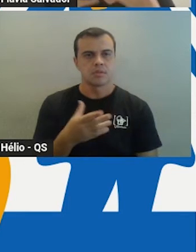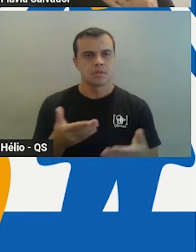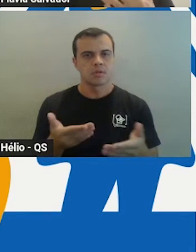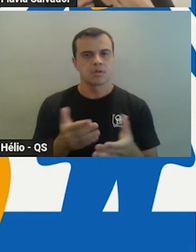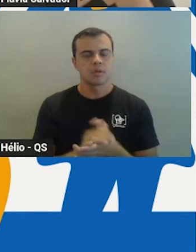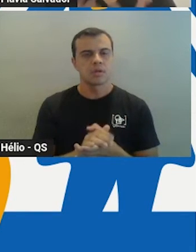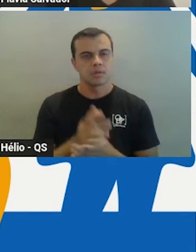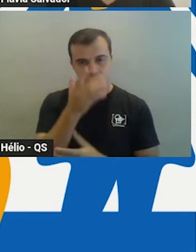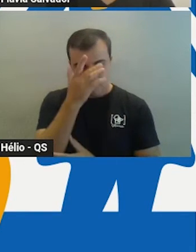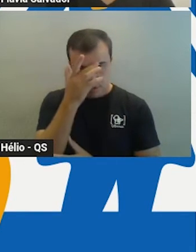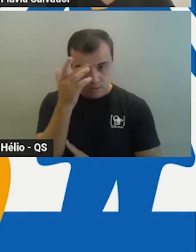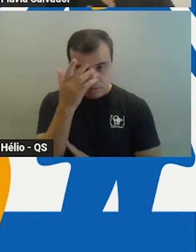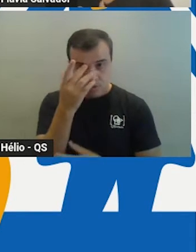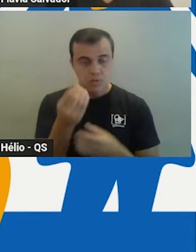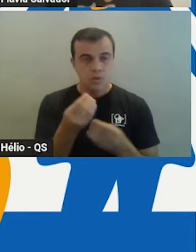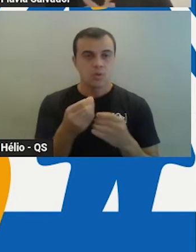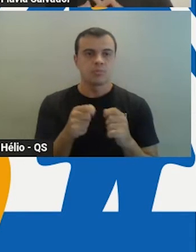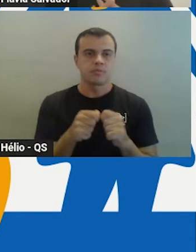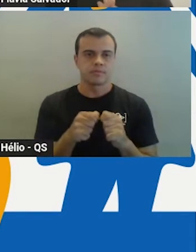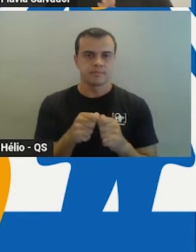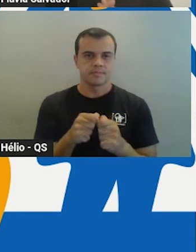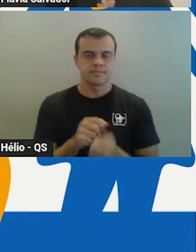essas pessoas, como que eu vou lidar?